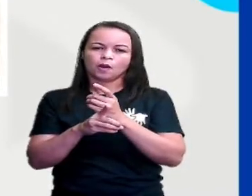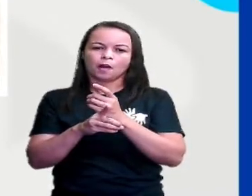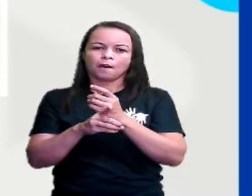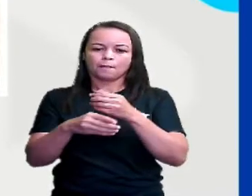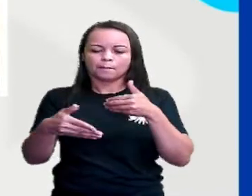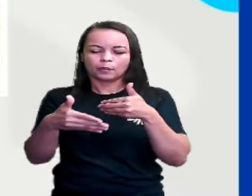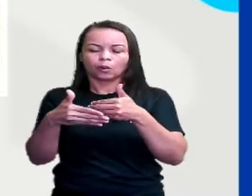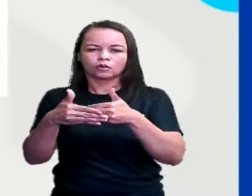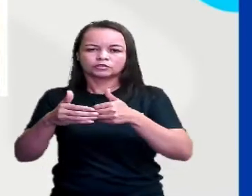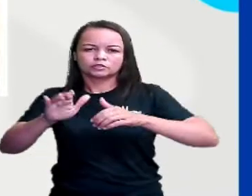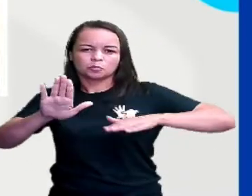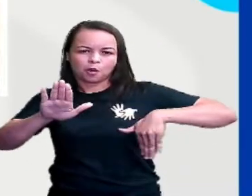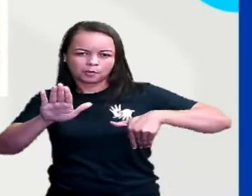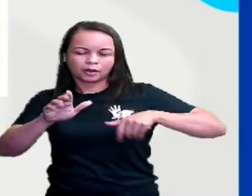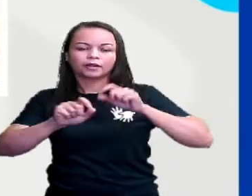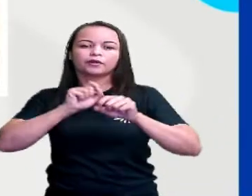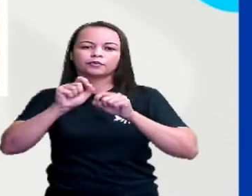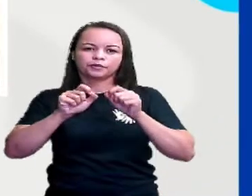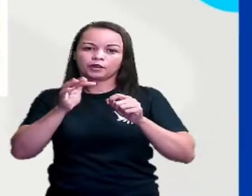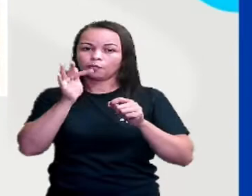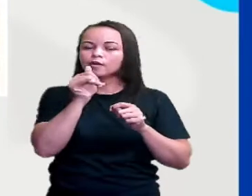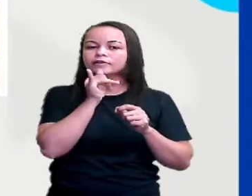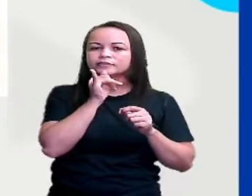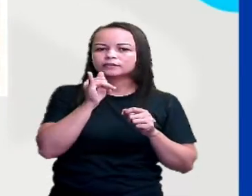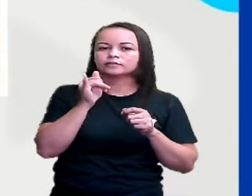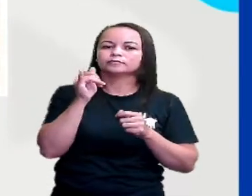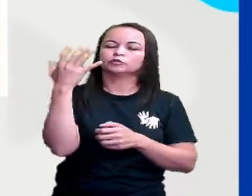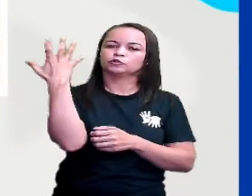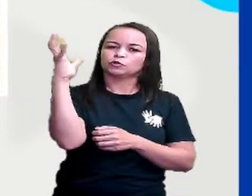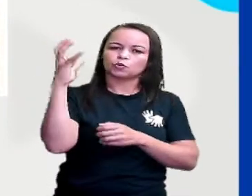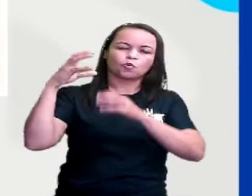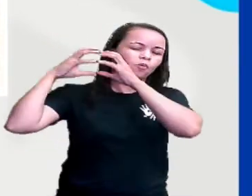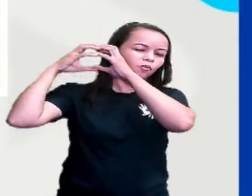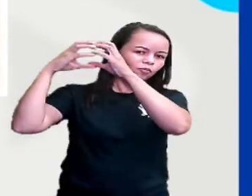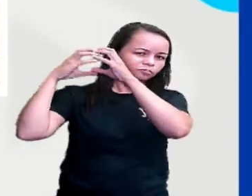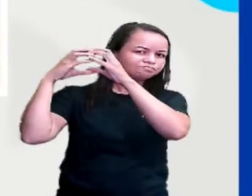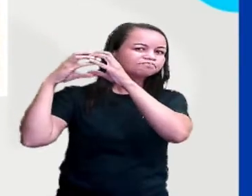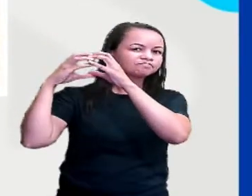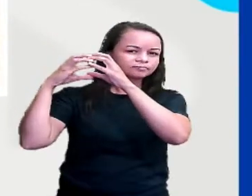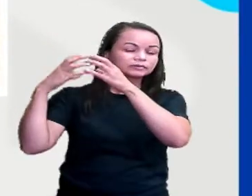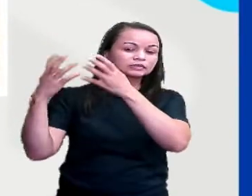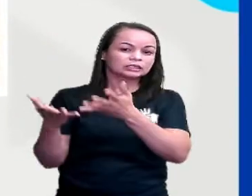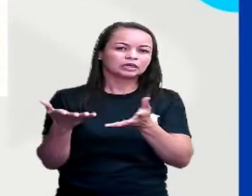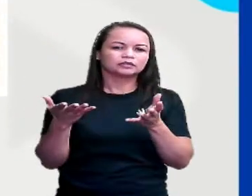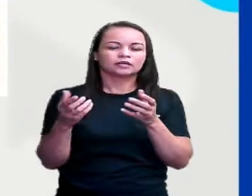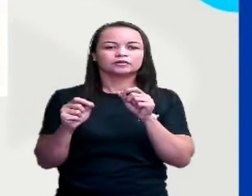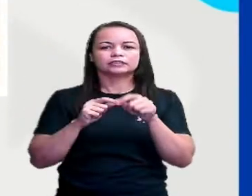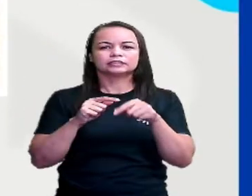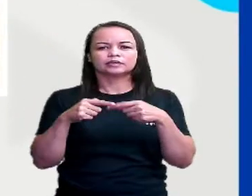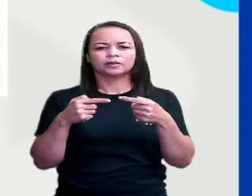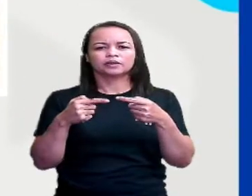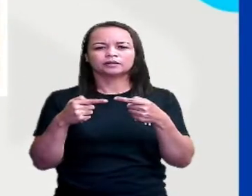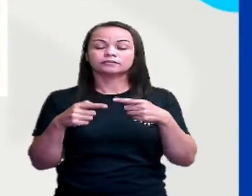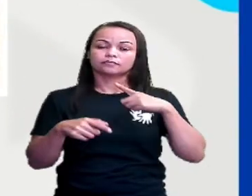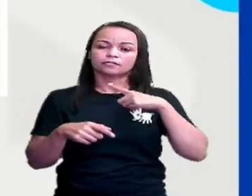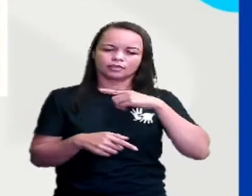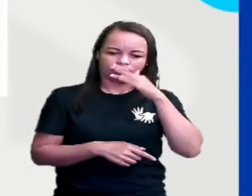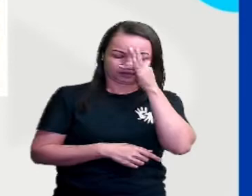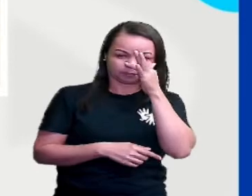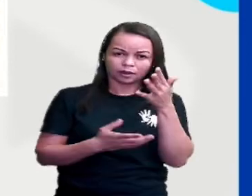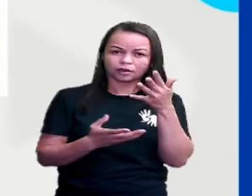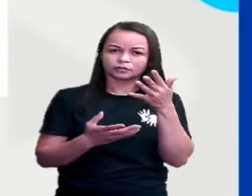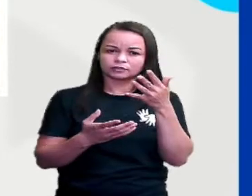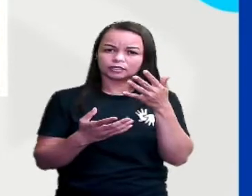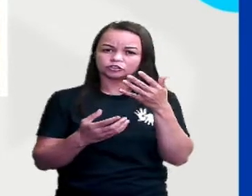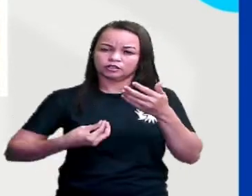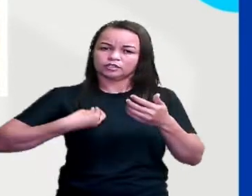se adaptam bem nesse ambiente, e também plantas que possuem a capacidade de sobreviverem a baixas temperaturas, né, que são aquelas